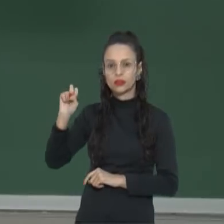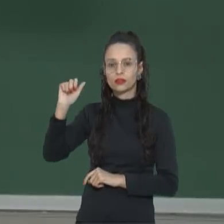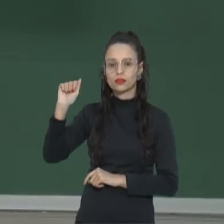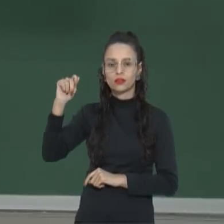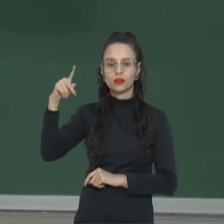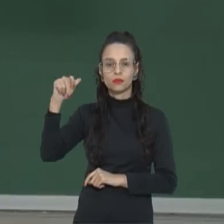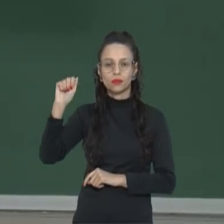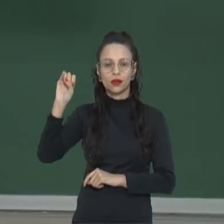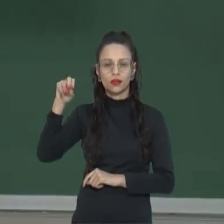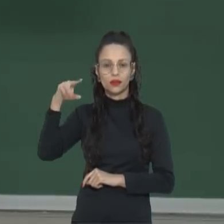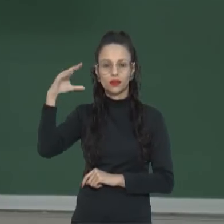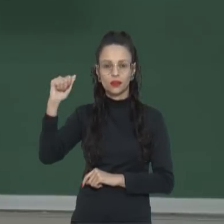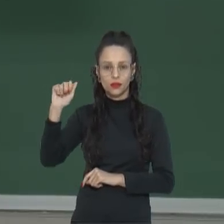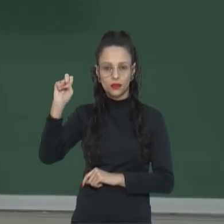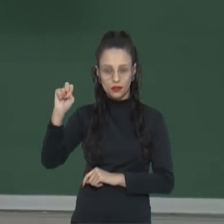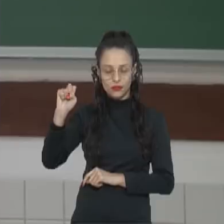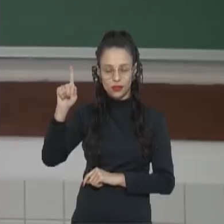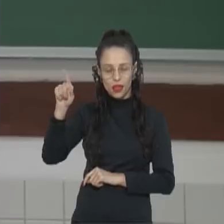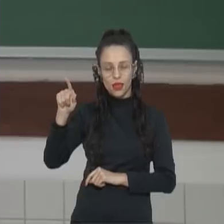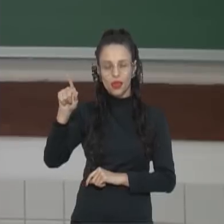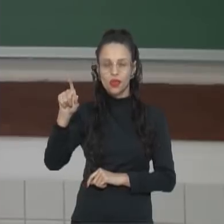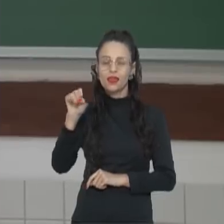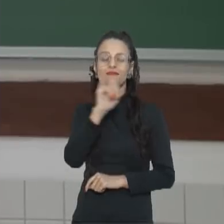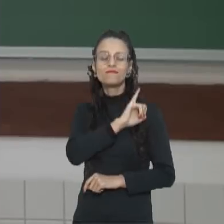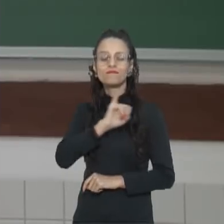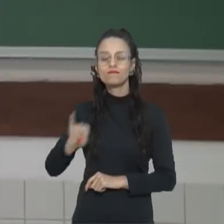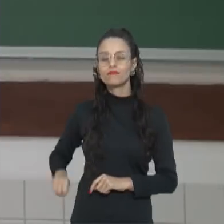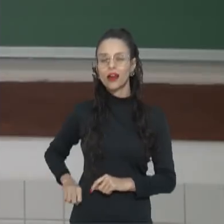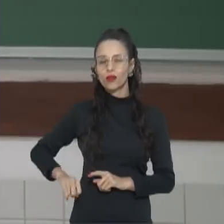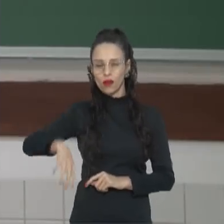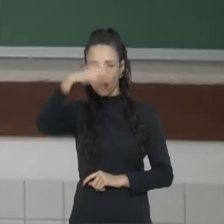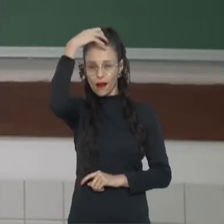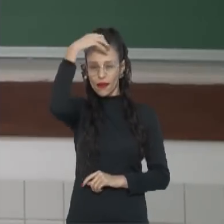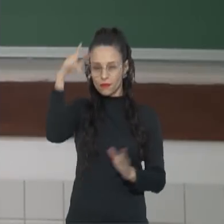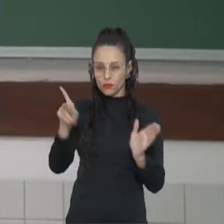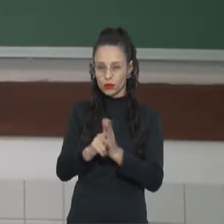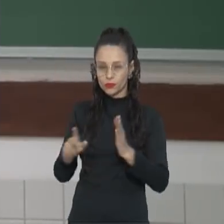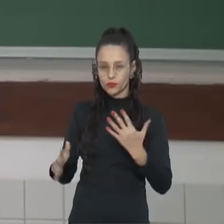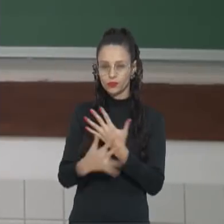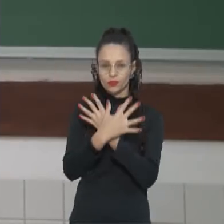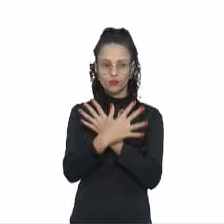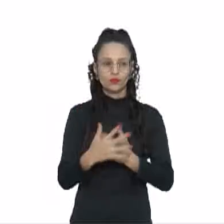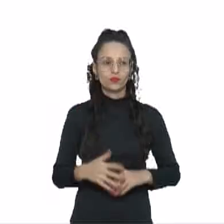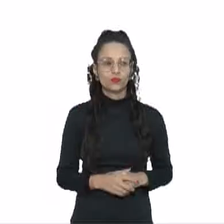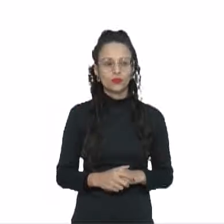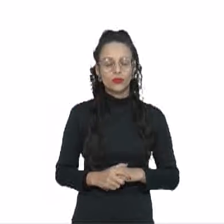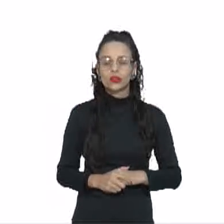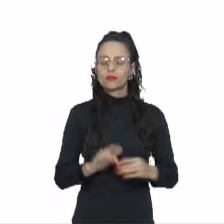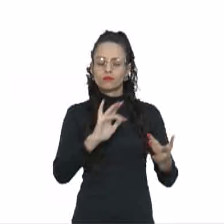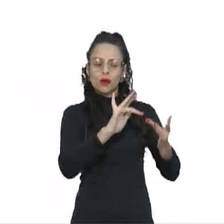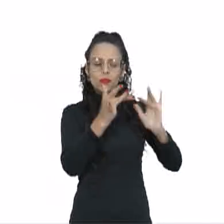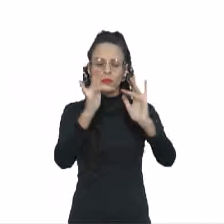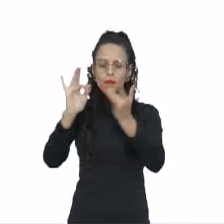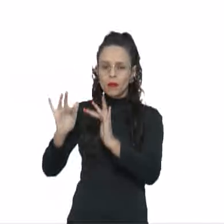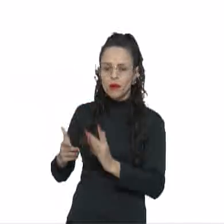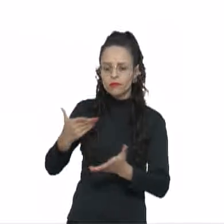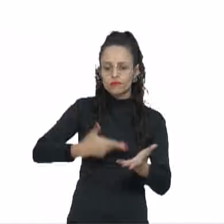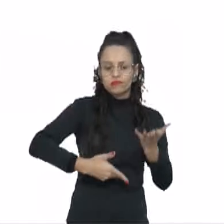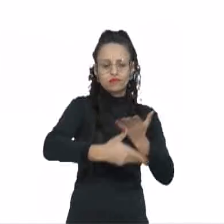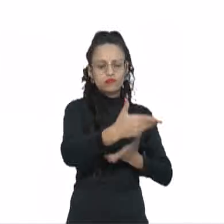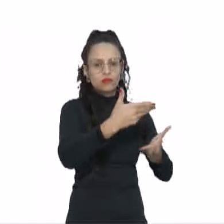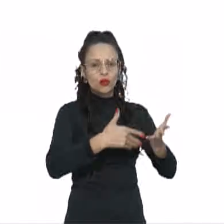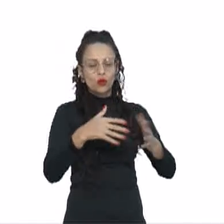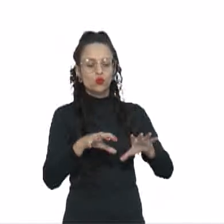chamados os imperadores incas. A localização é império. No contato com outras culturas, os incas assimilaram a